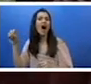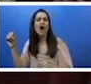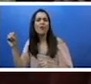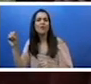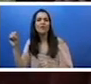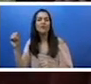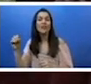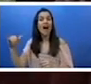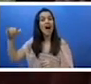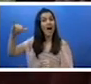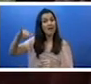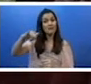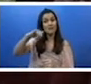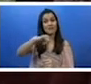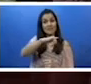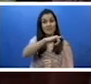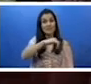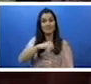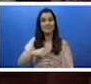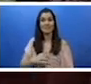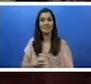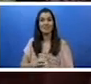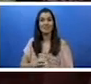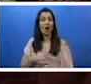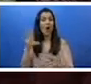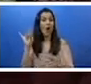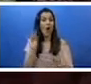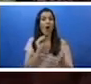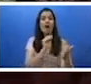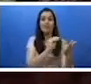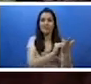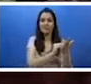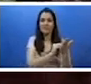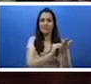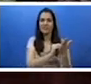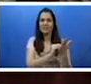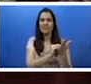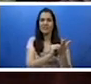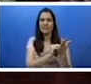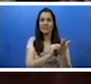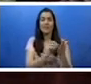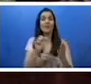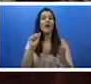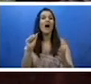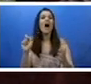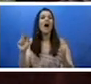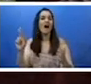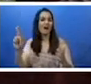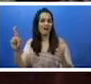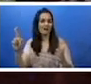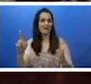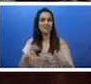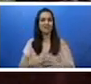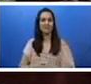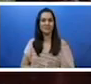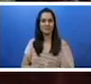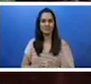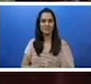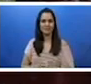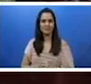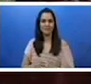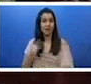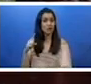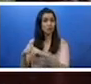avião. Balão, avião. Cola a foto do avião. E ele vai aonde?